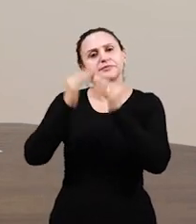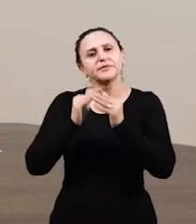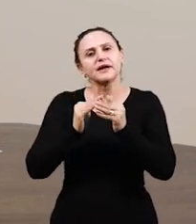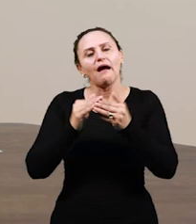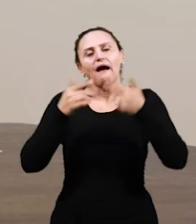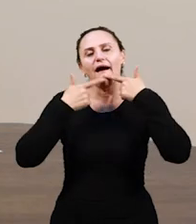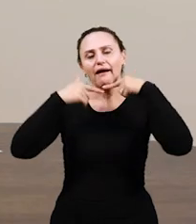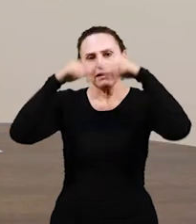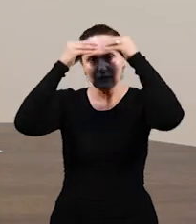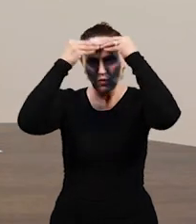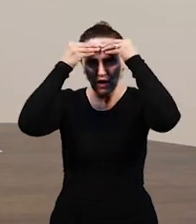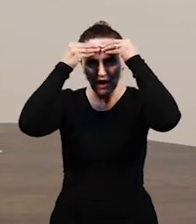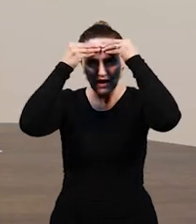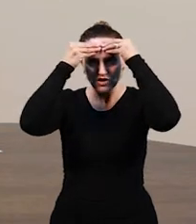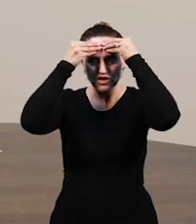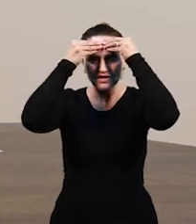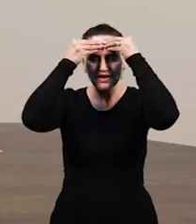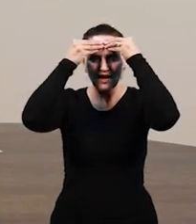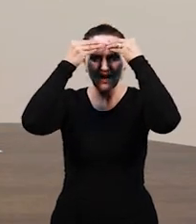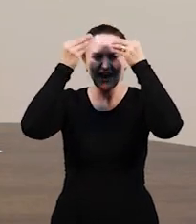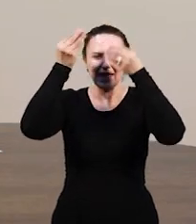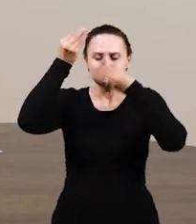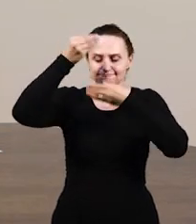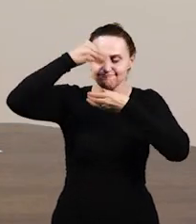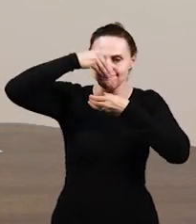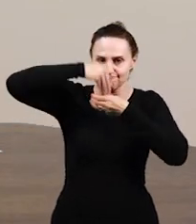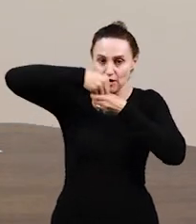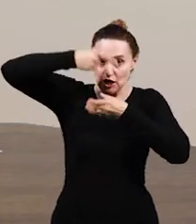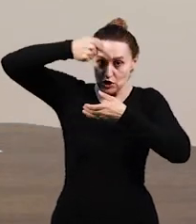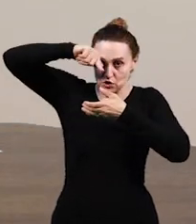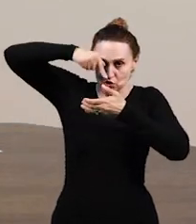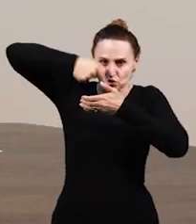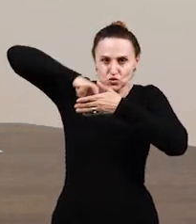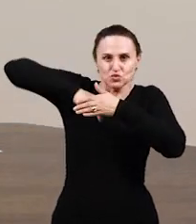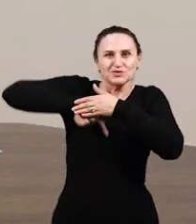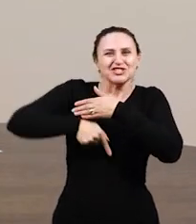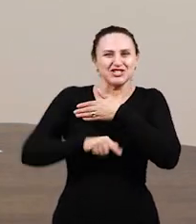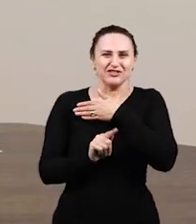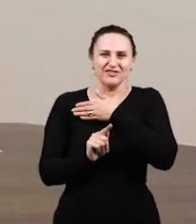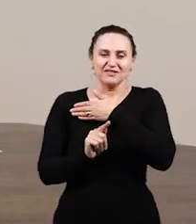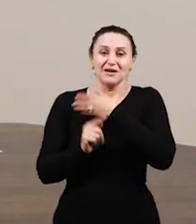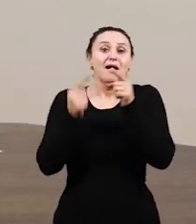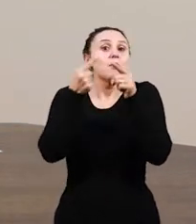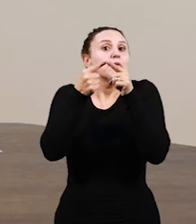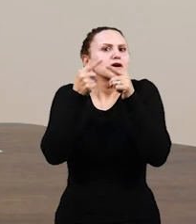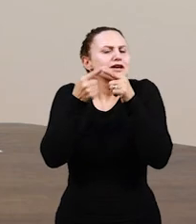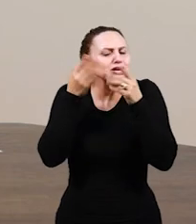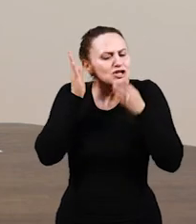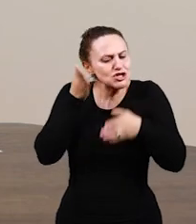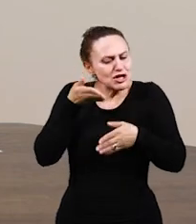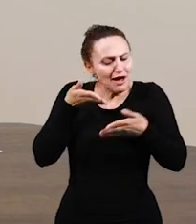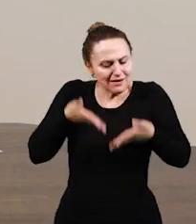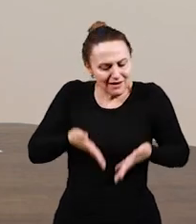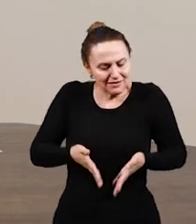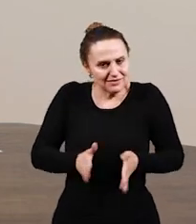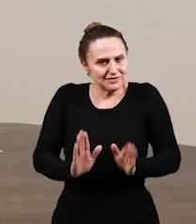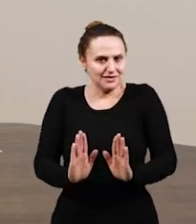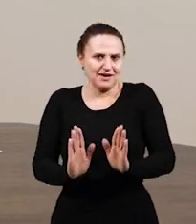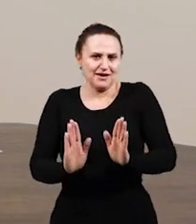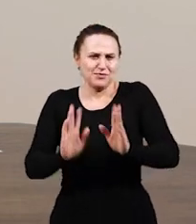dizer que a linguagem é inata ao ser humano ou seja que todos já nascemos predispostos geneticamente